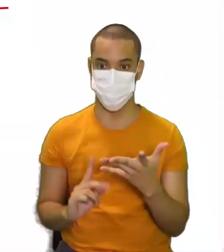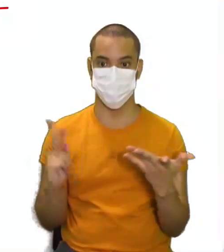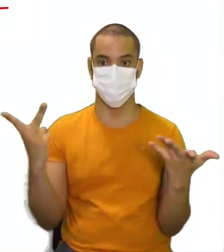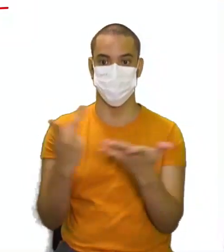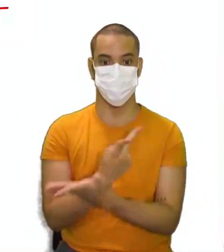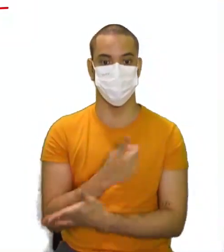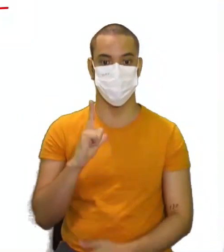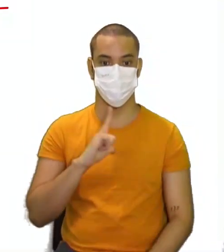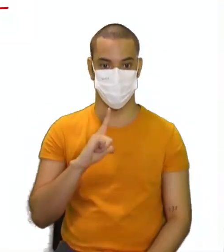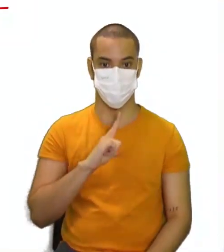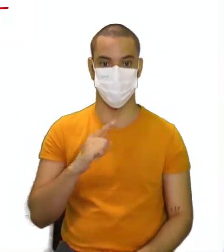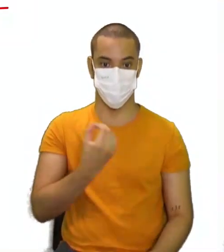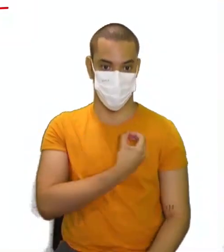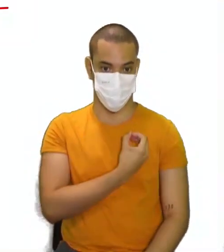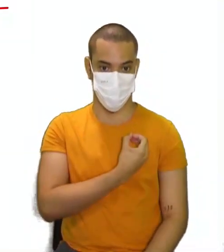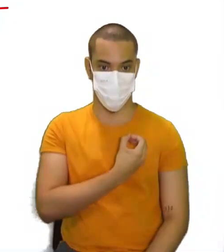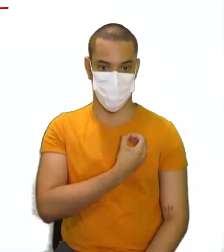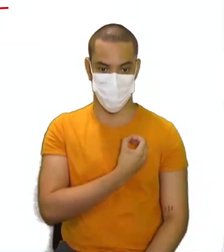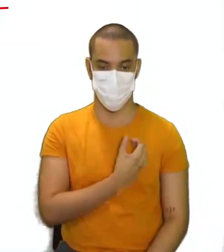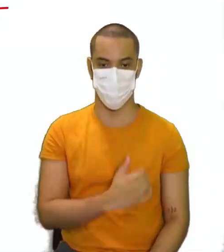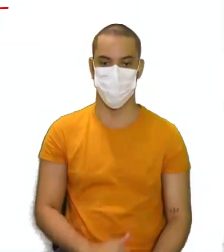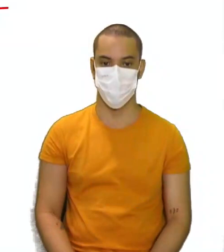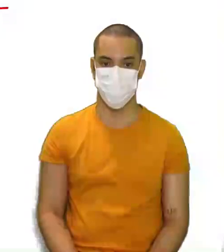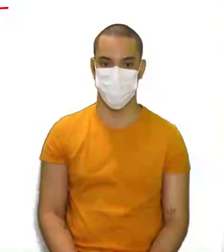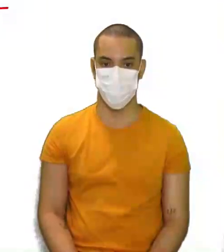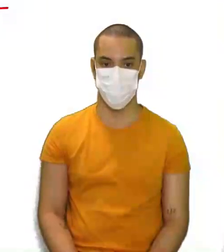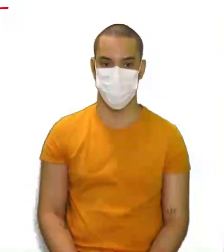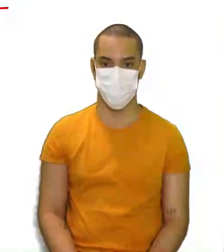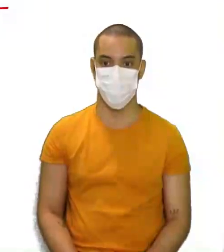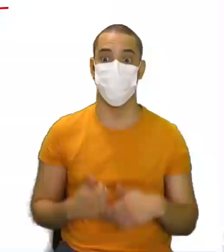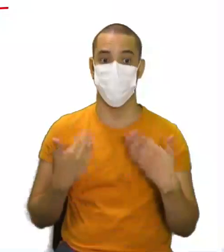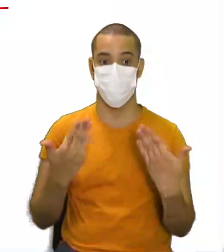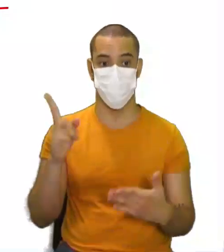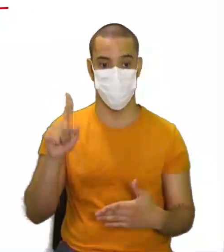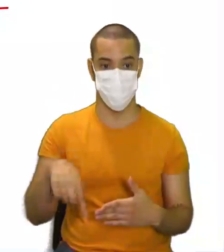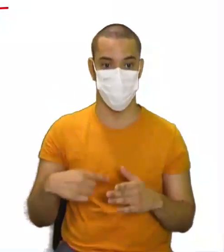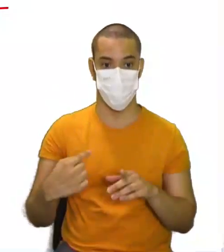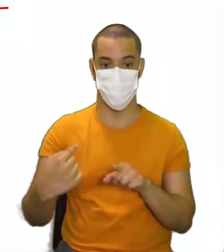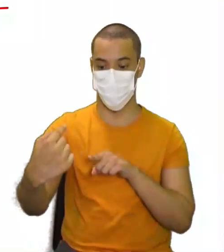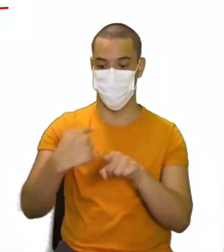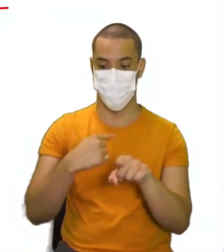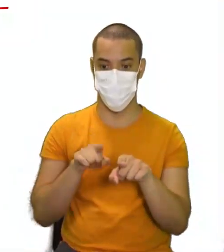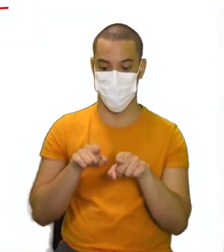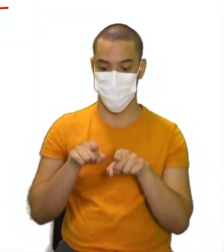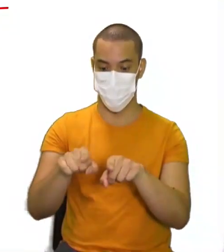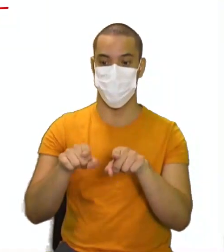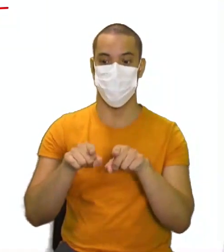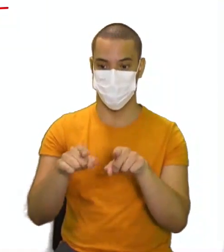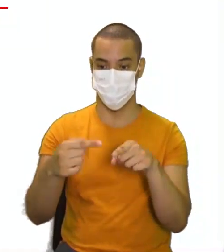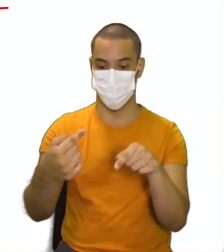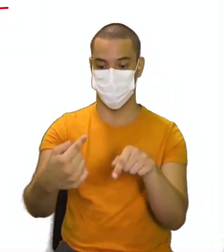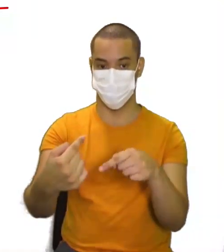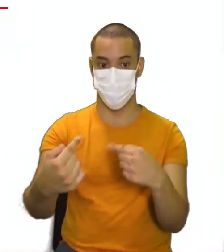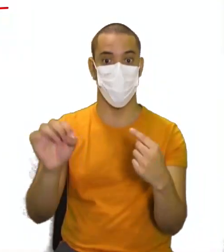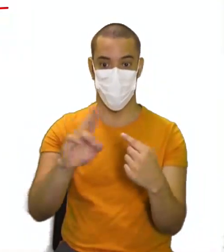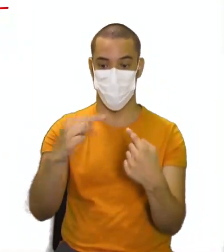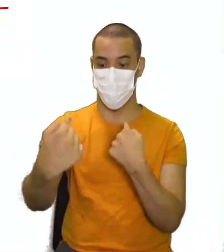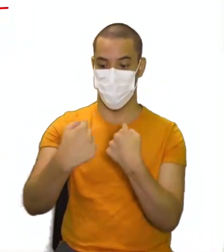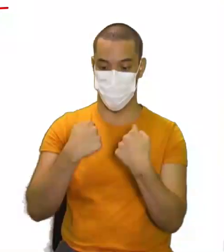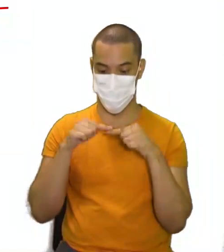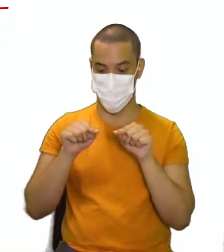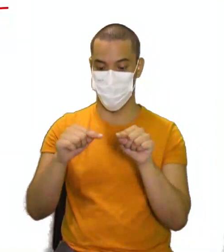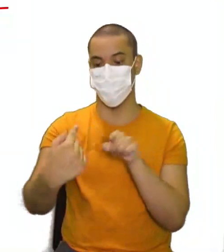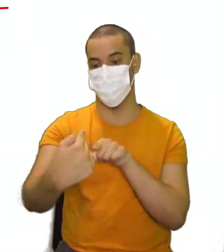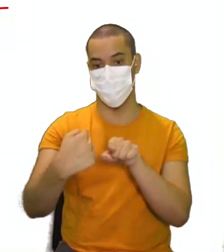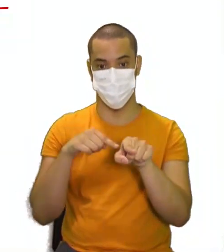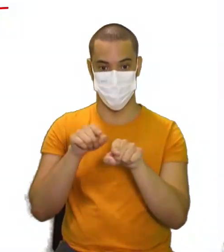ter um valor de um campo constante. Quando V é paralelo, nenhuma força age. E quando V é perpendicular a